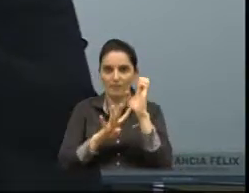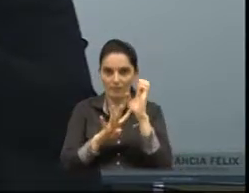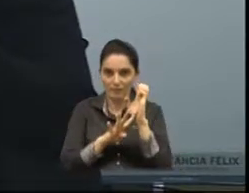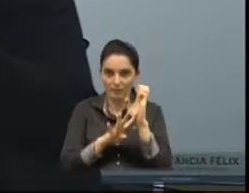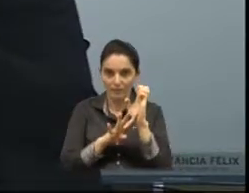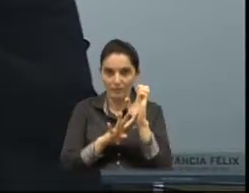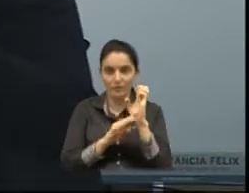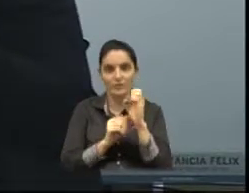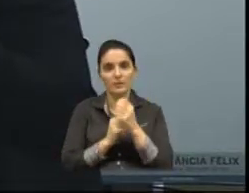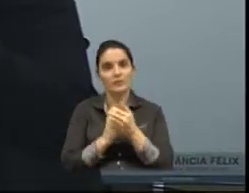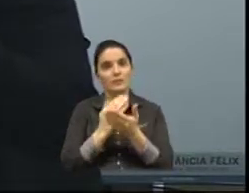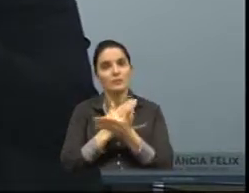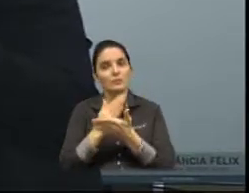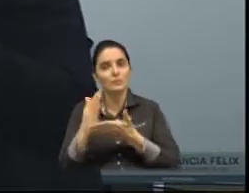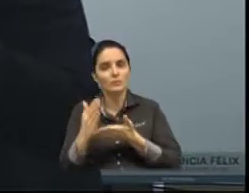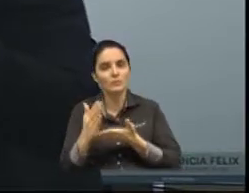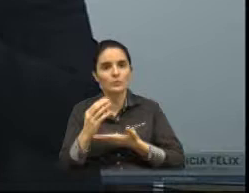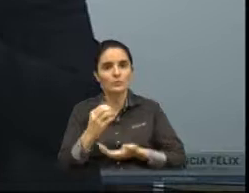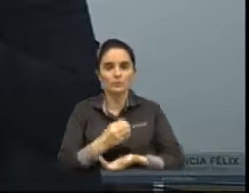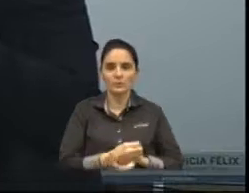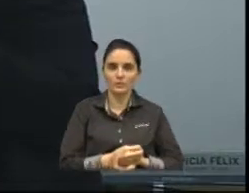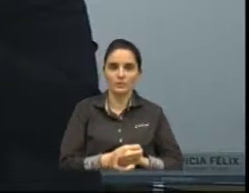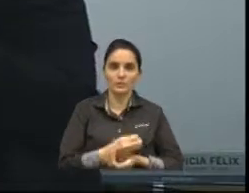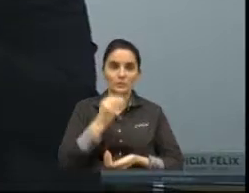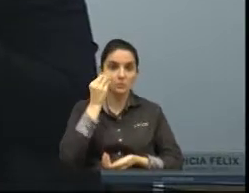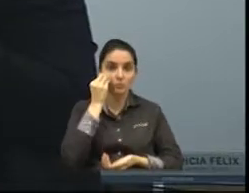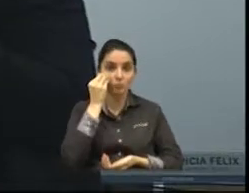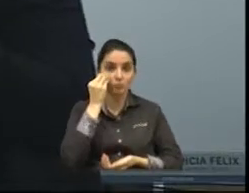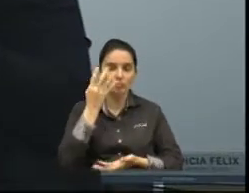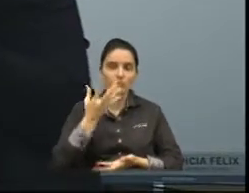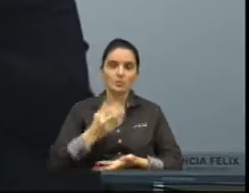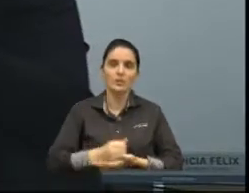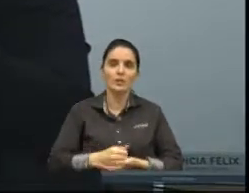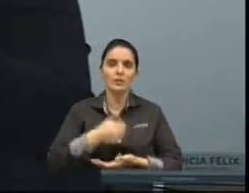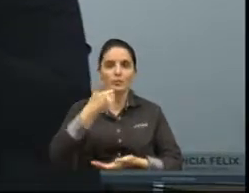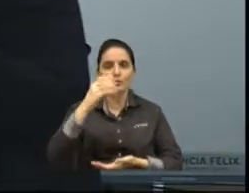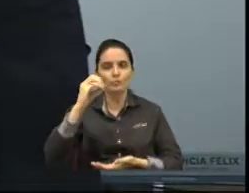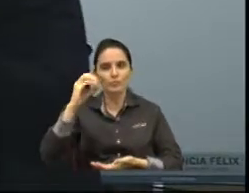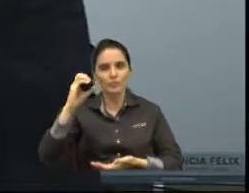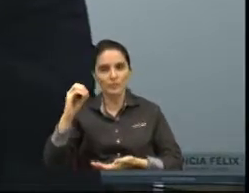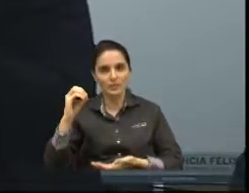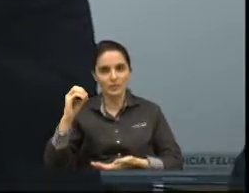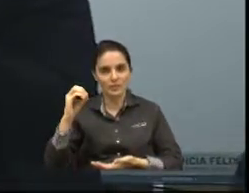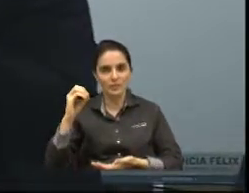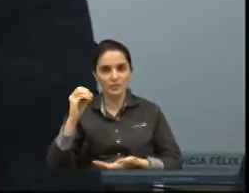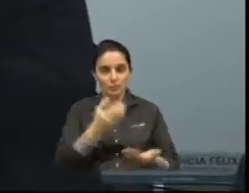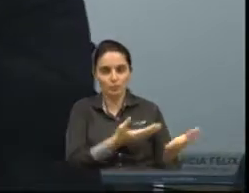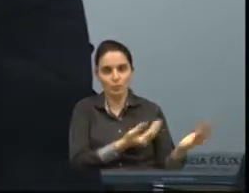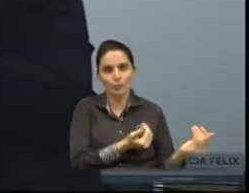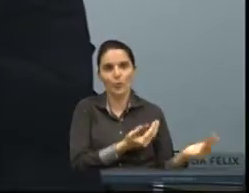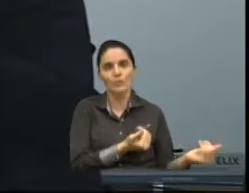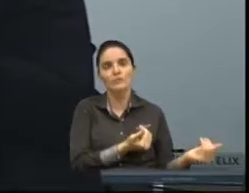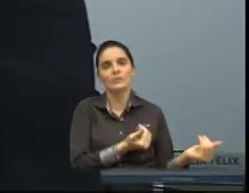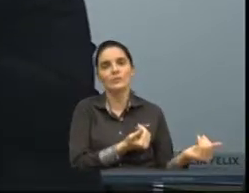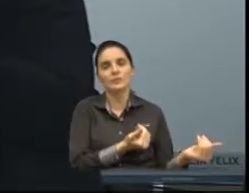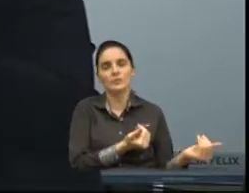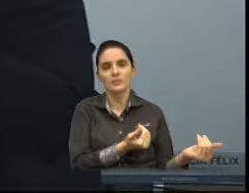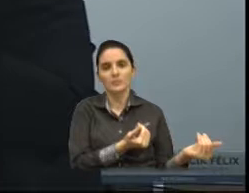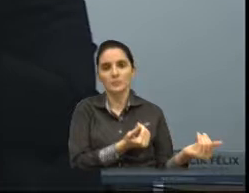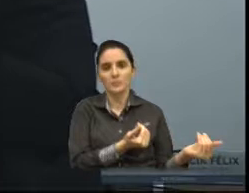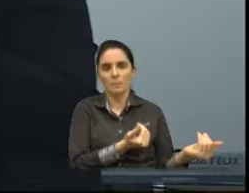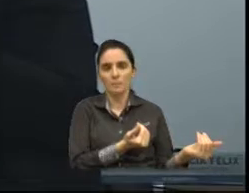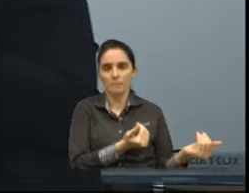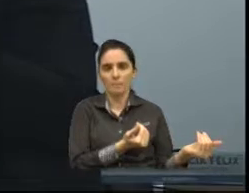por sua vez, teve a oportunidade de, para esses 100 jovens visitantes, promover,